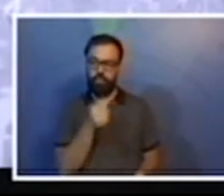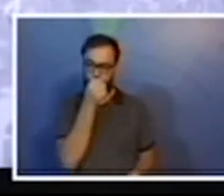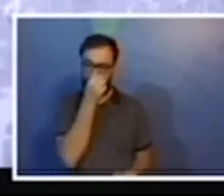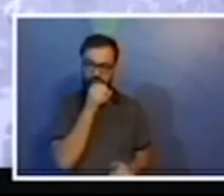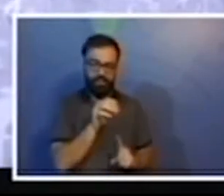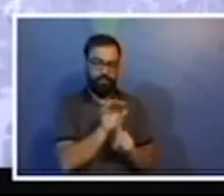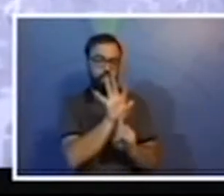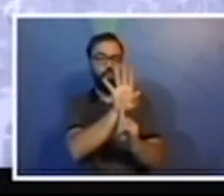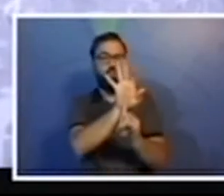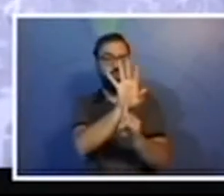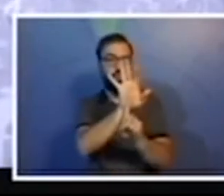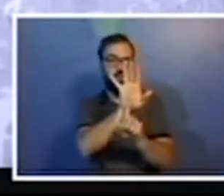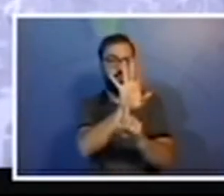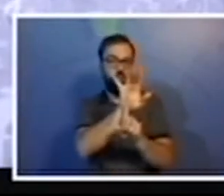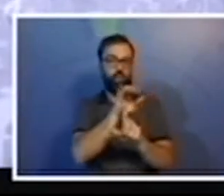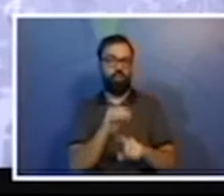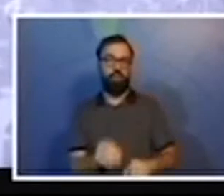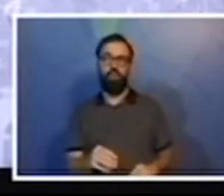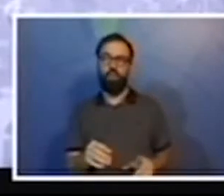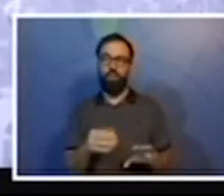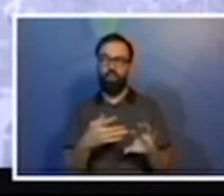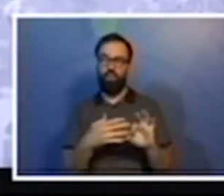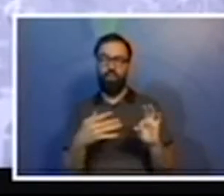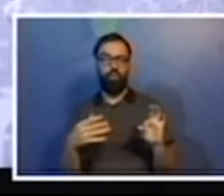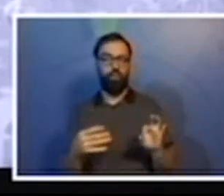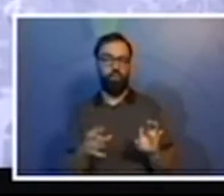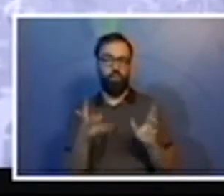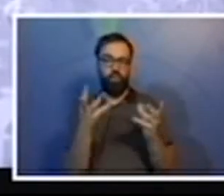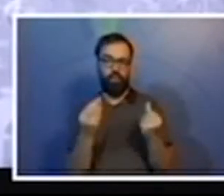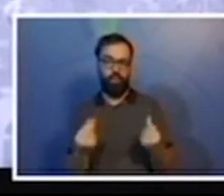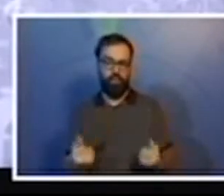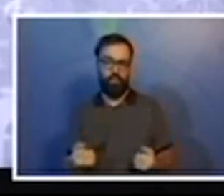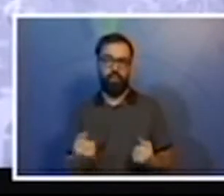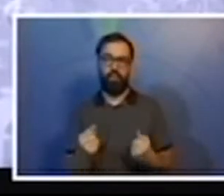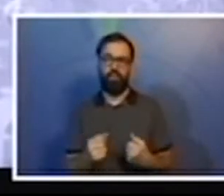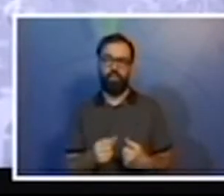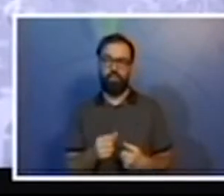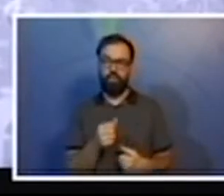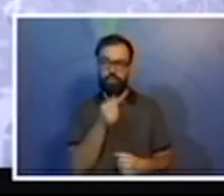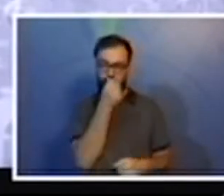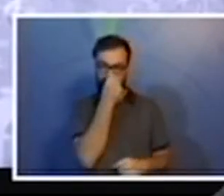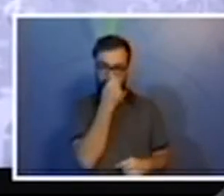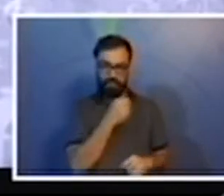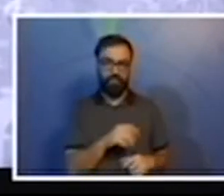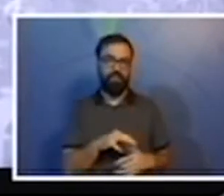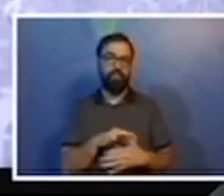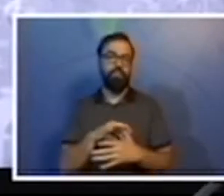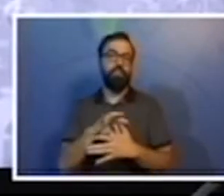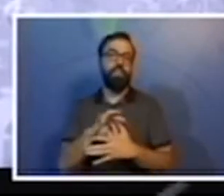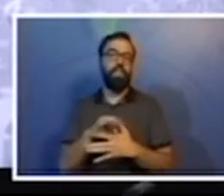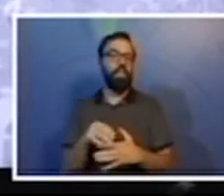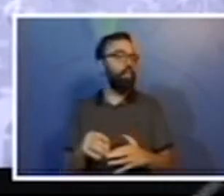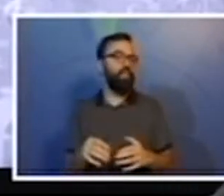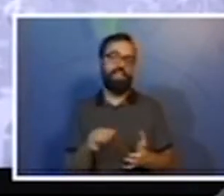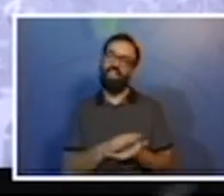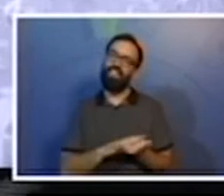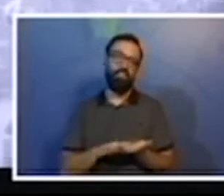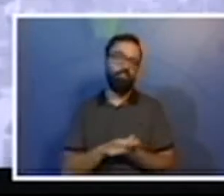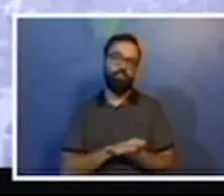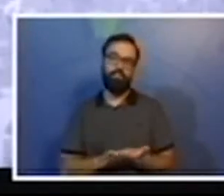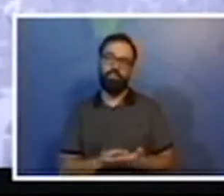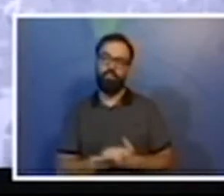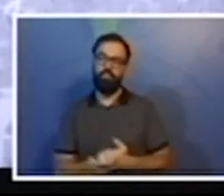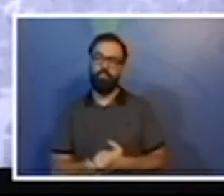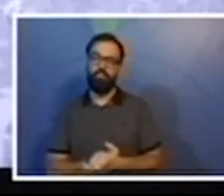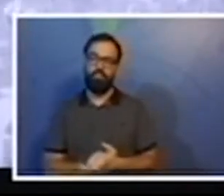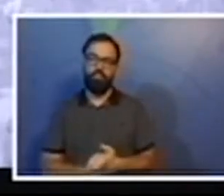e o trigo é um fruto Seco não é o fruto carnoso que acumula substância nutritiva a substância que eu mostrar mais para